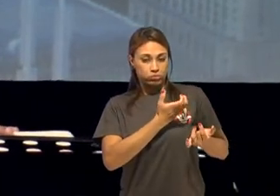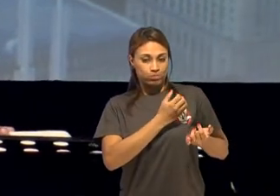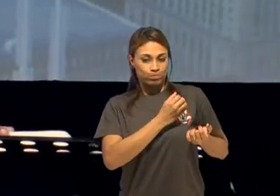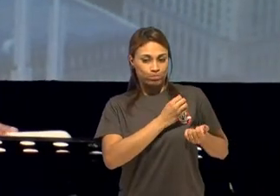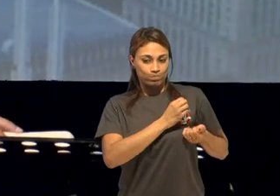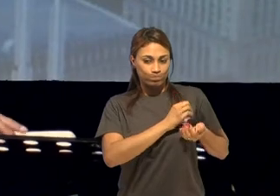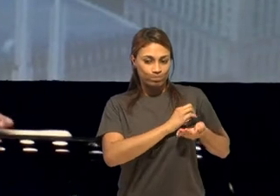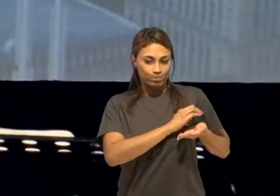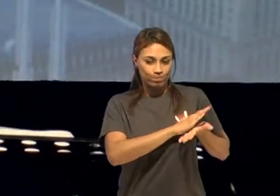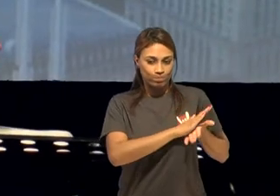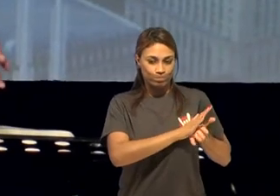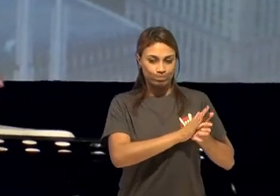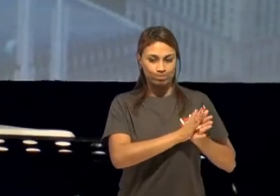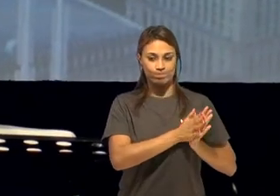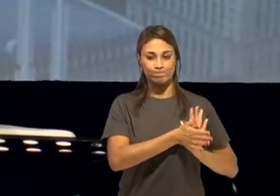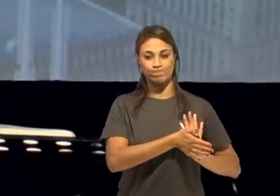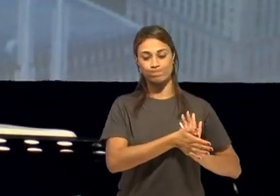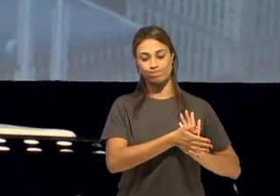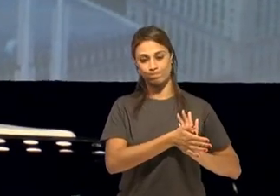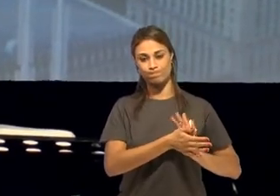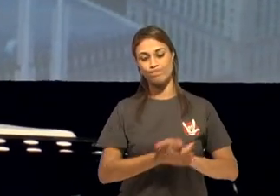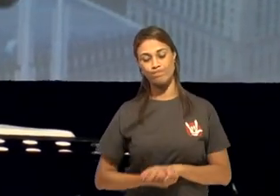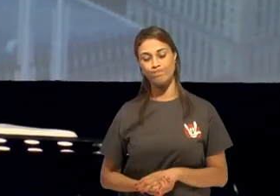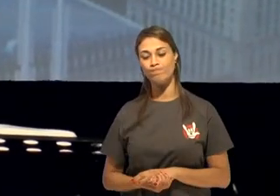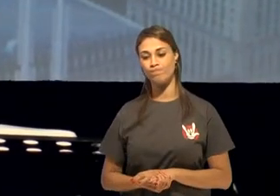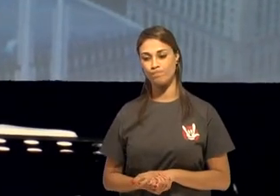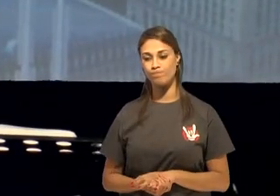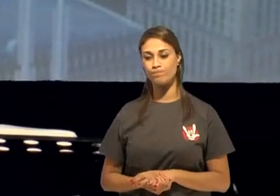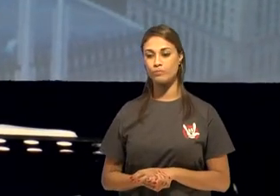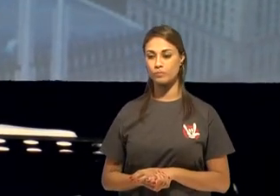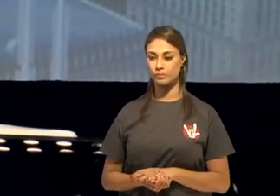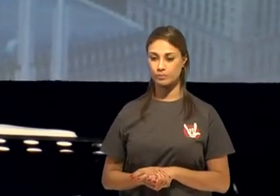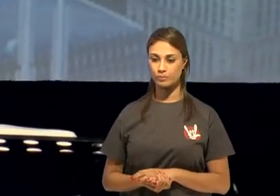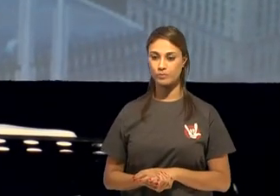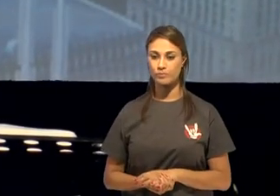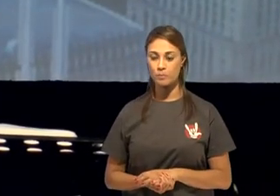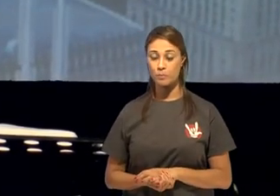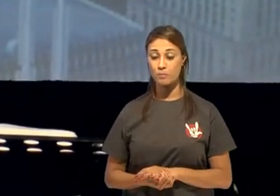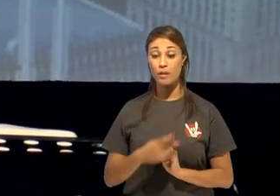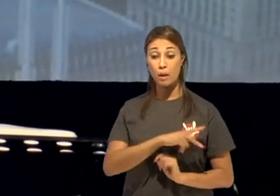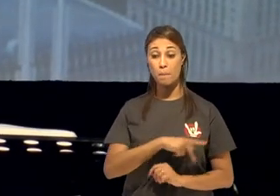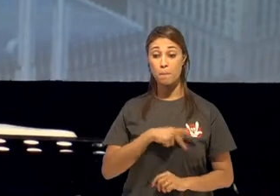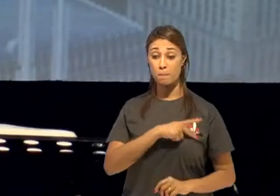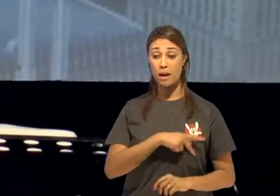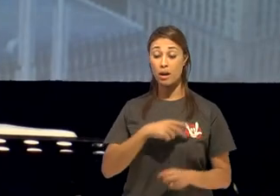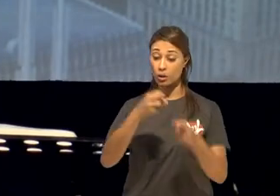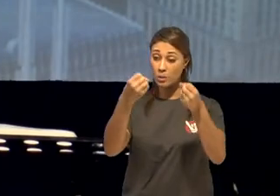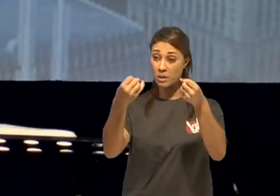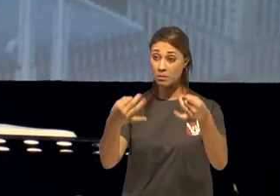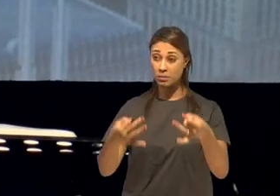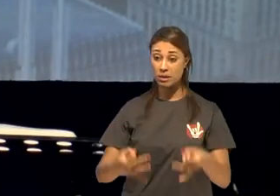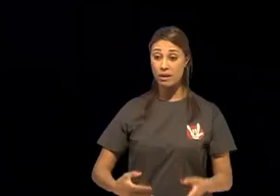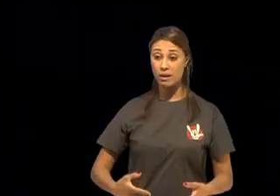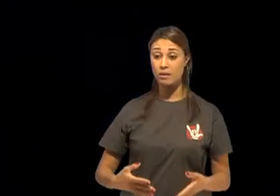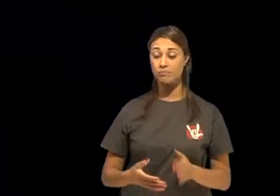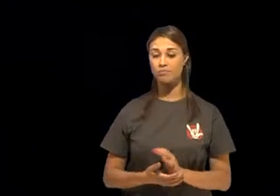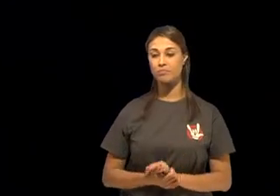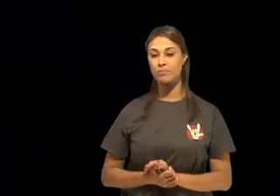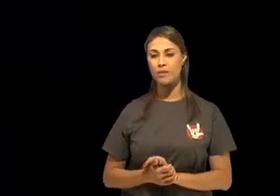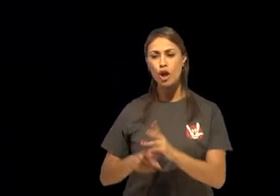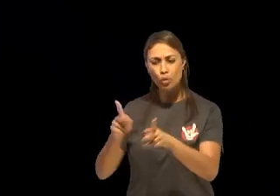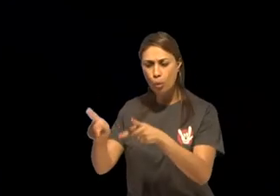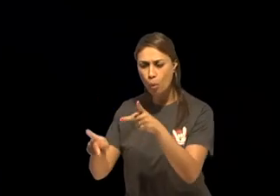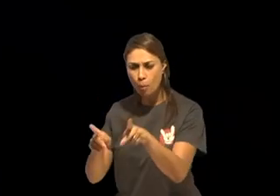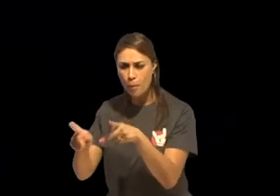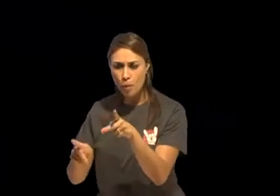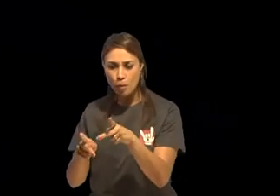falando que não é normal sentir. Paulo fala lá em Atos, quando começam a idolatrar ele, porque aqueles mesmos